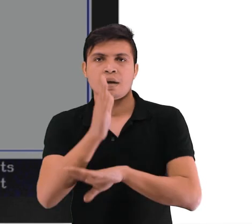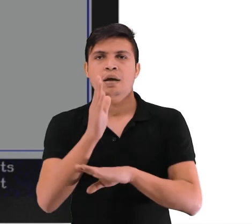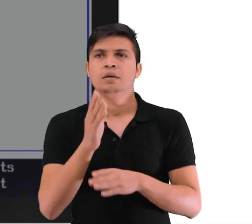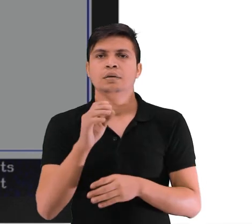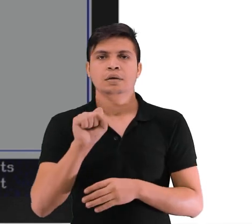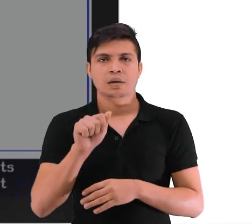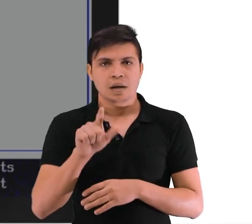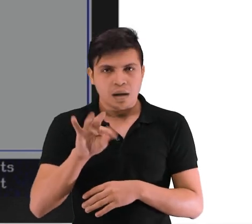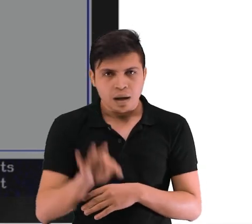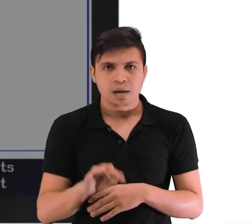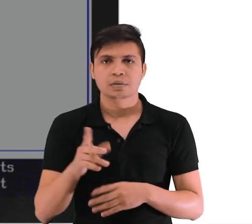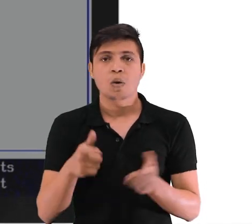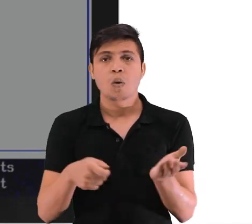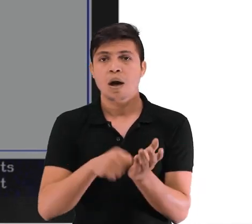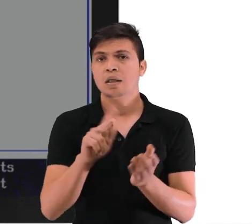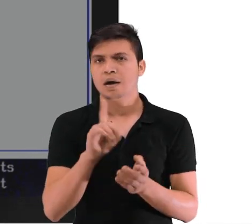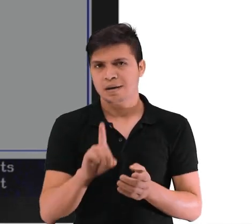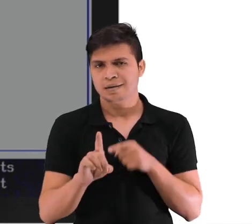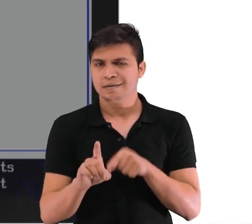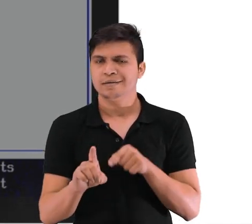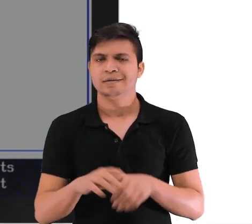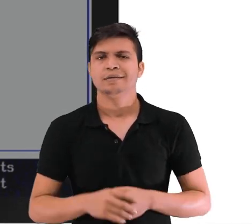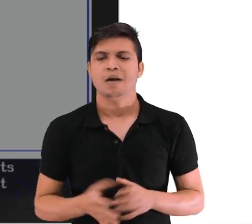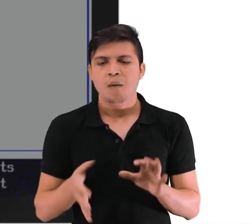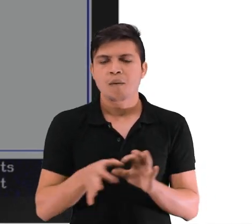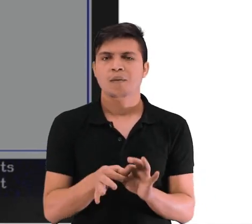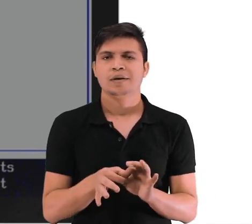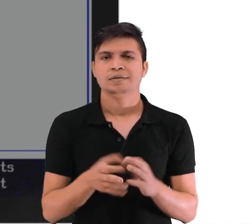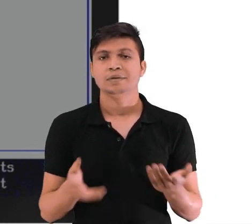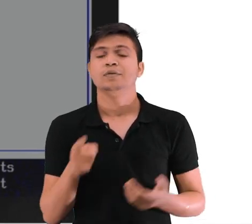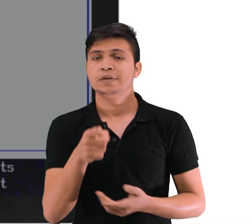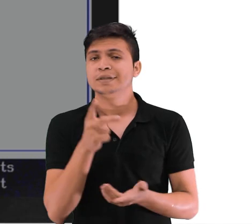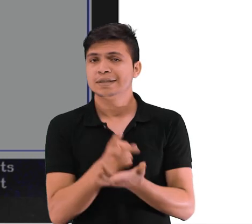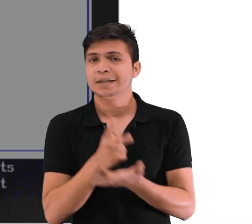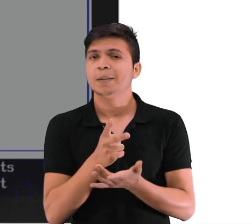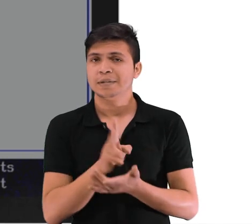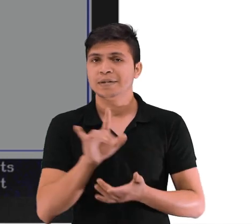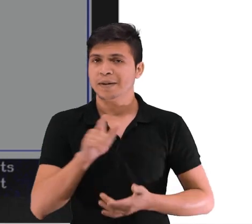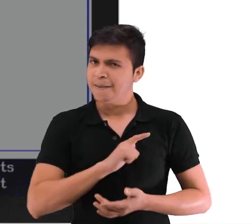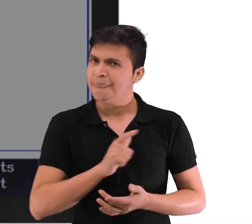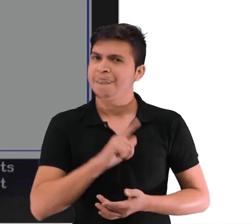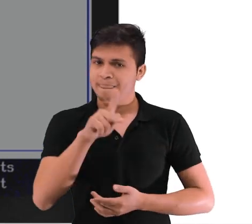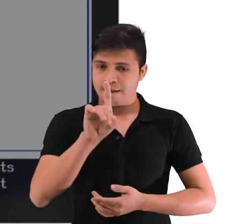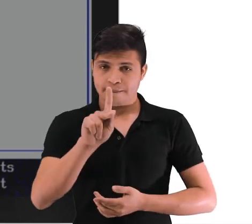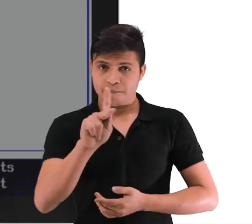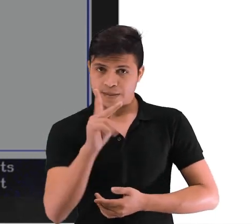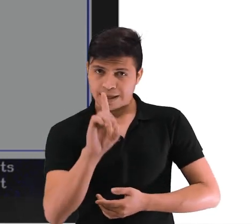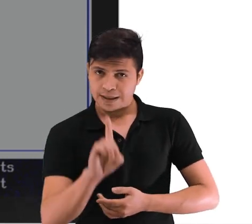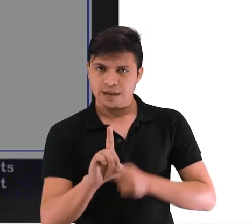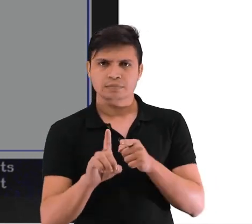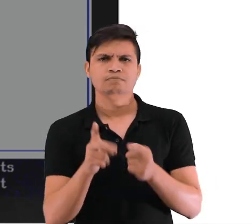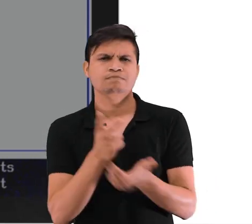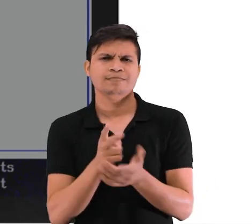que está conectado no seu HD, certo? No caso, você sempre vai deixar o seu HD para sempre ele dar boot